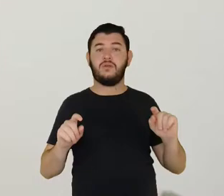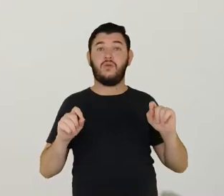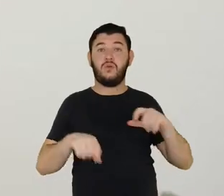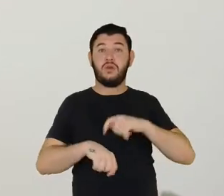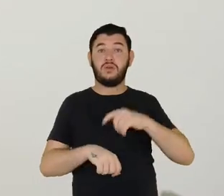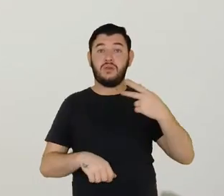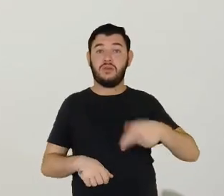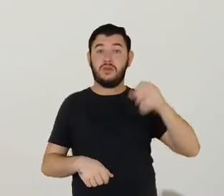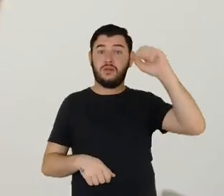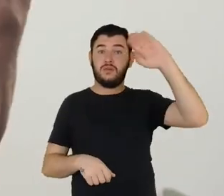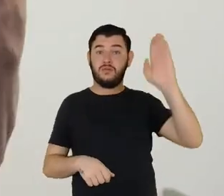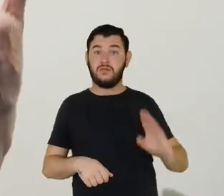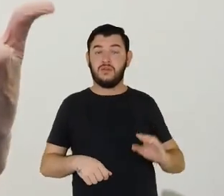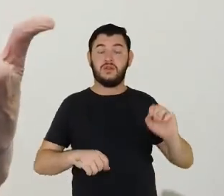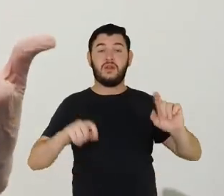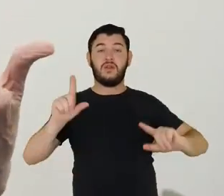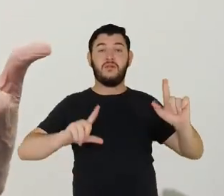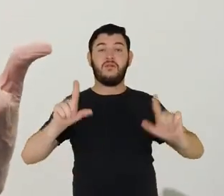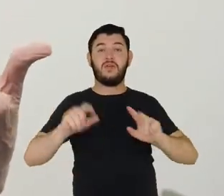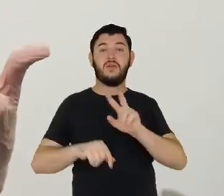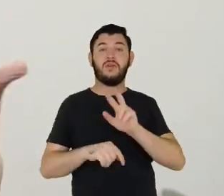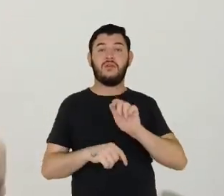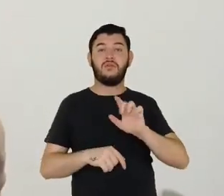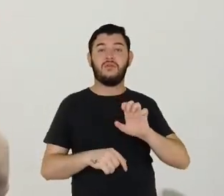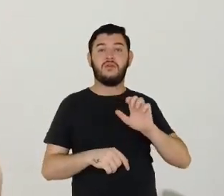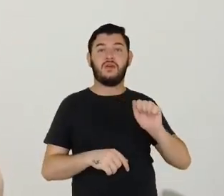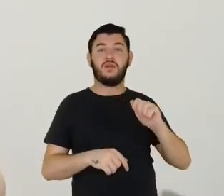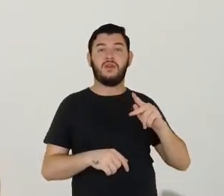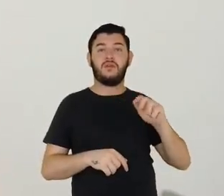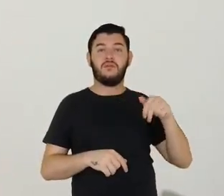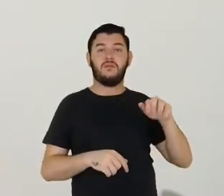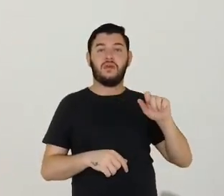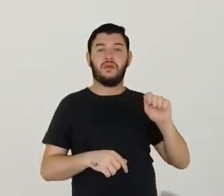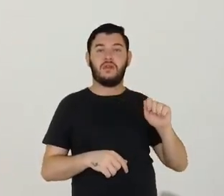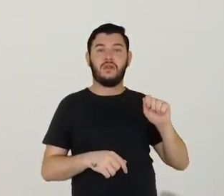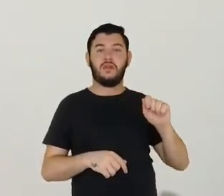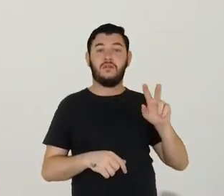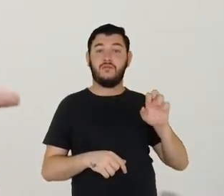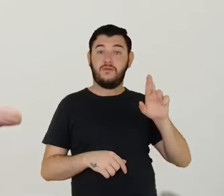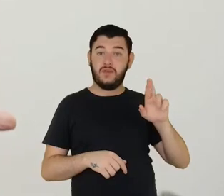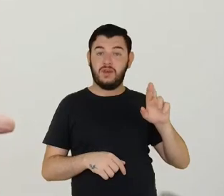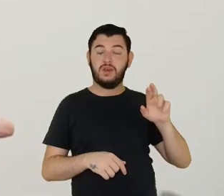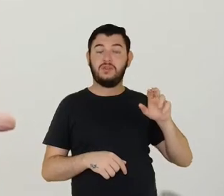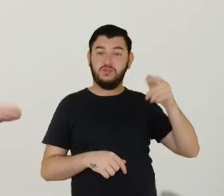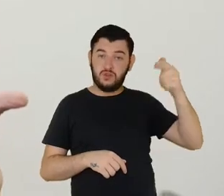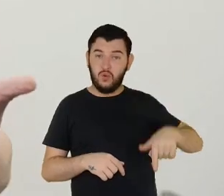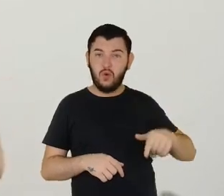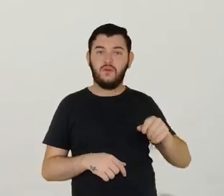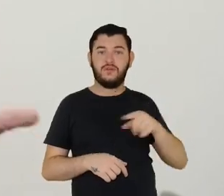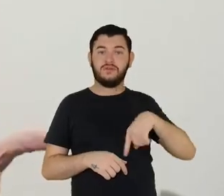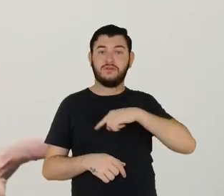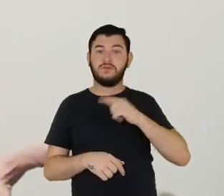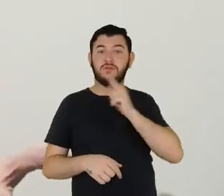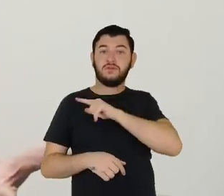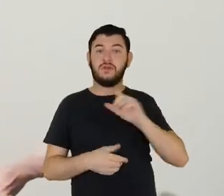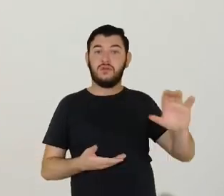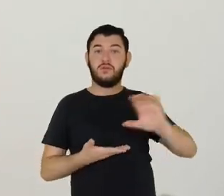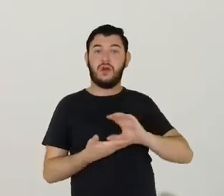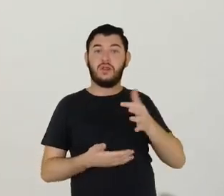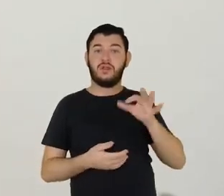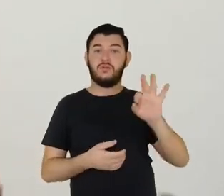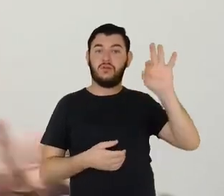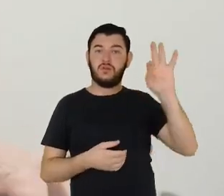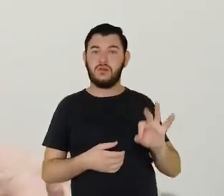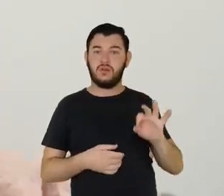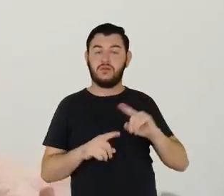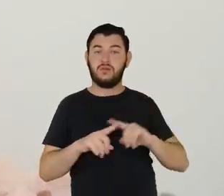10% do que tinha ganho no ano que gravou a novela. Perfeito. Como não tem inflação, a inflação é muito pequena, é muito fácil de calcular. Exato. Você fica um ano fazendo uma novela, a novela